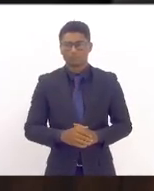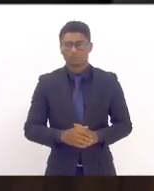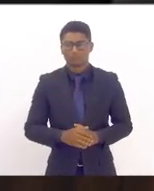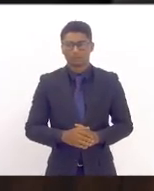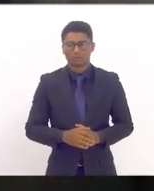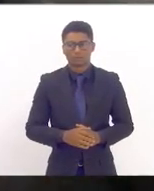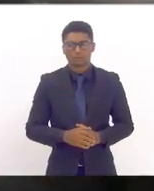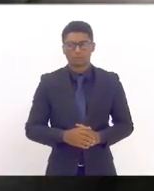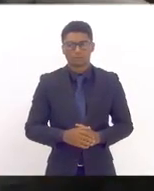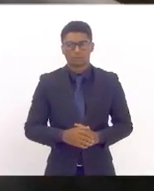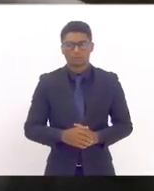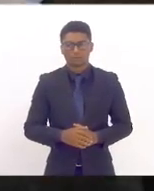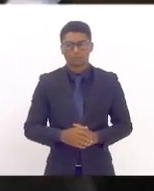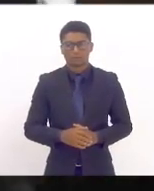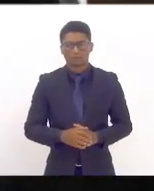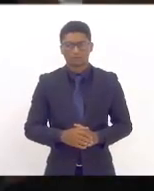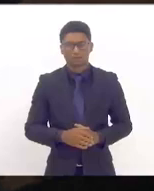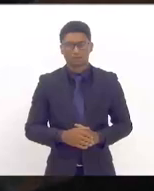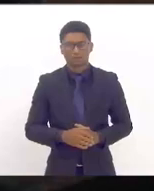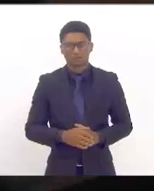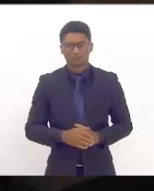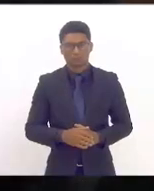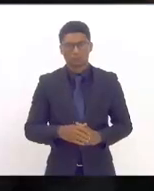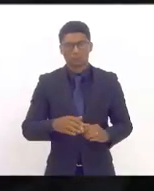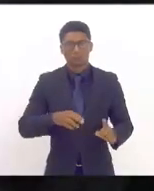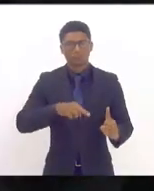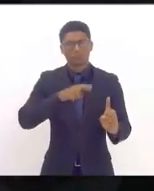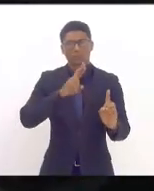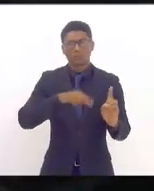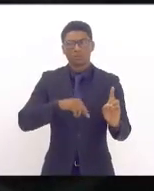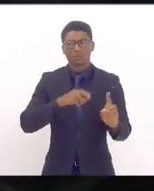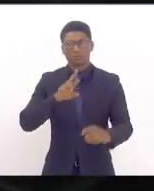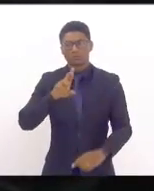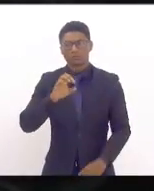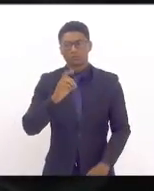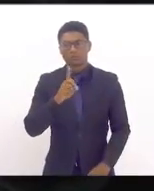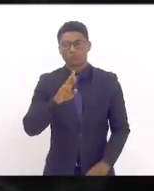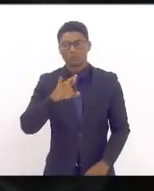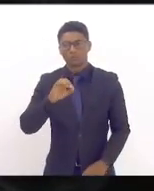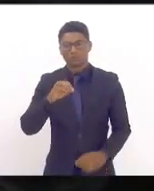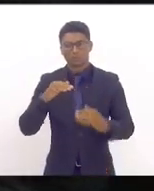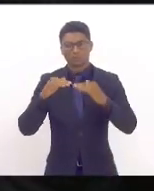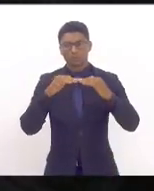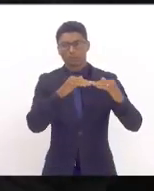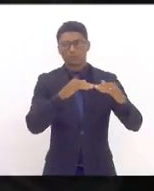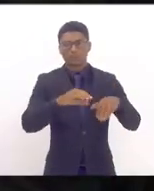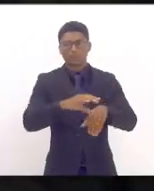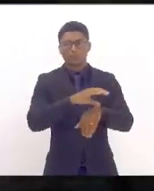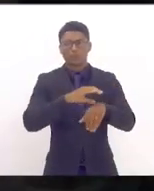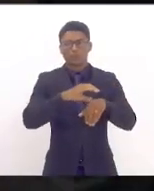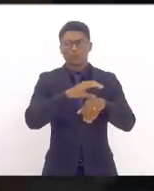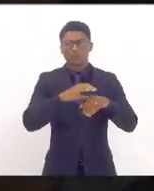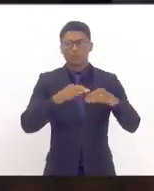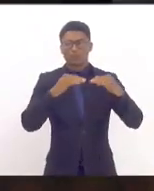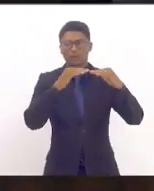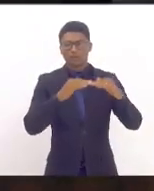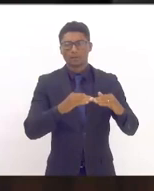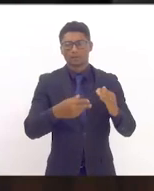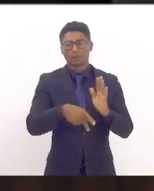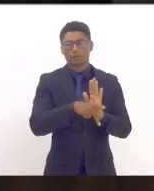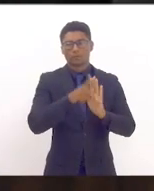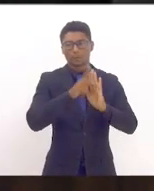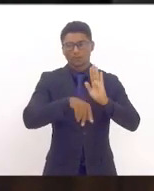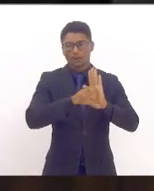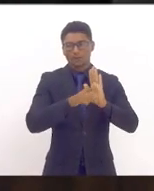acompanha o parecer do relator Deputado Rodrigo Amorim que é opinou pela constitucionalidade do projeto